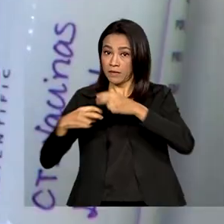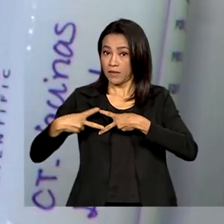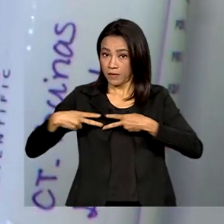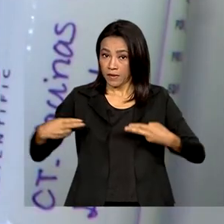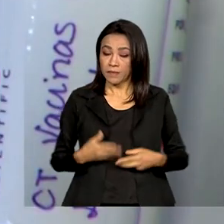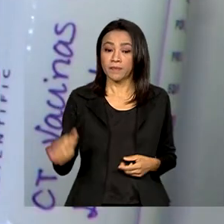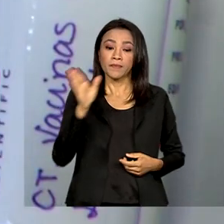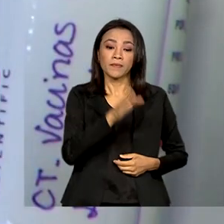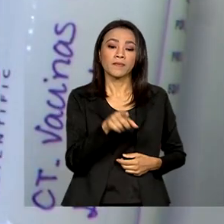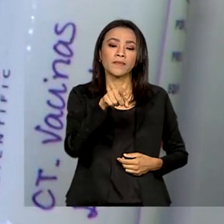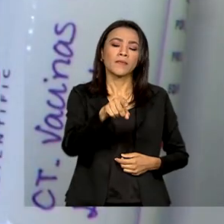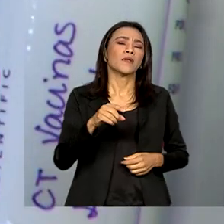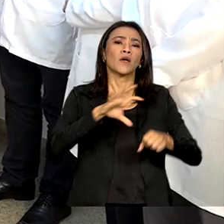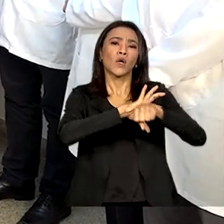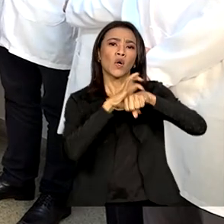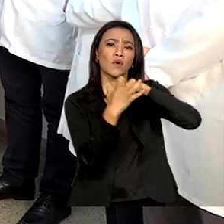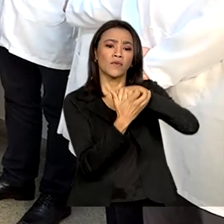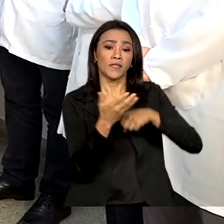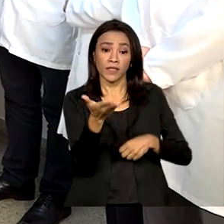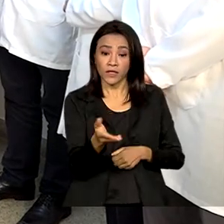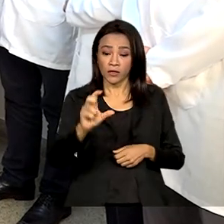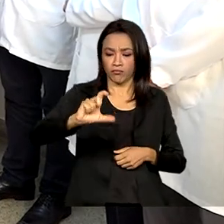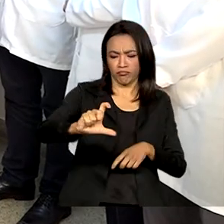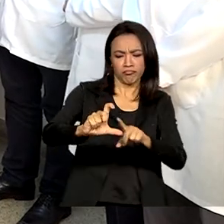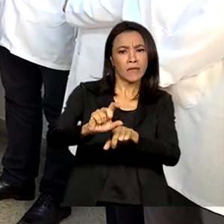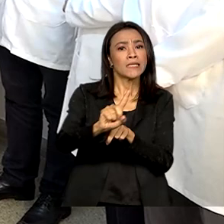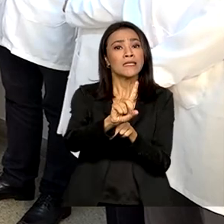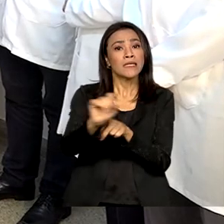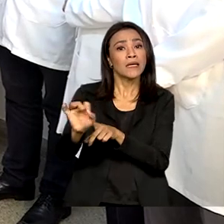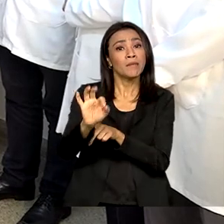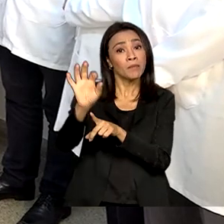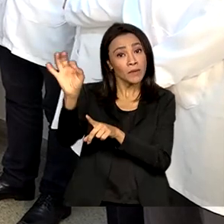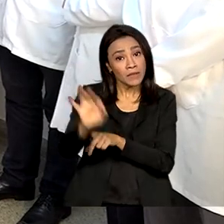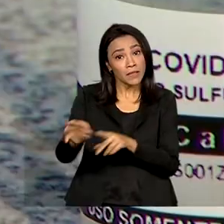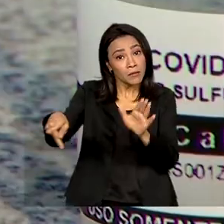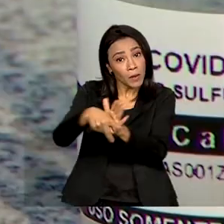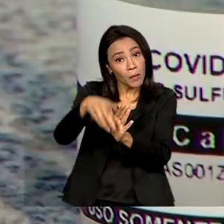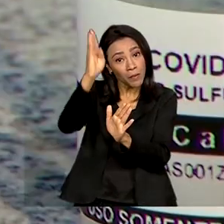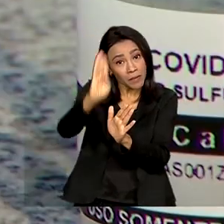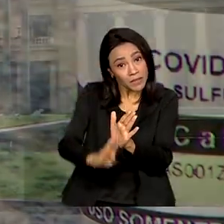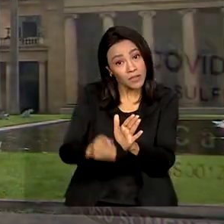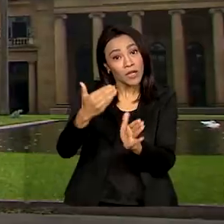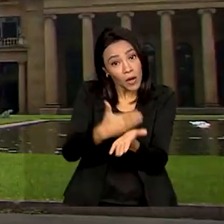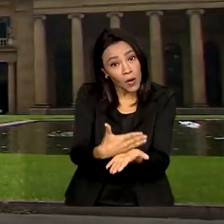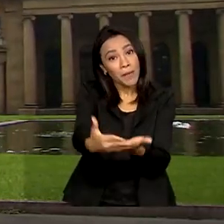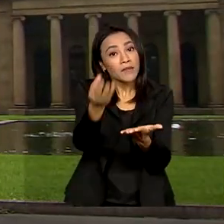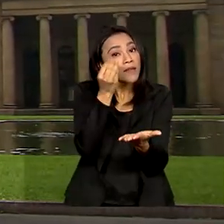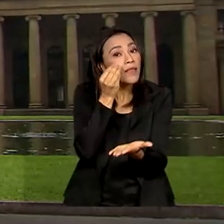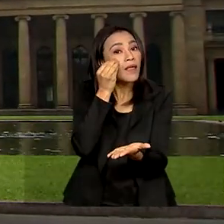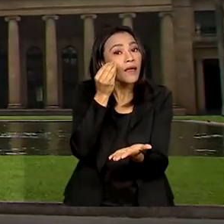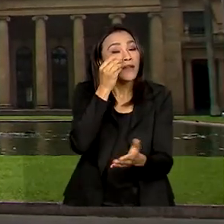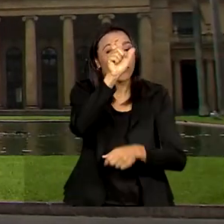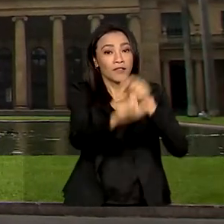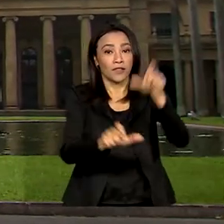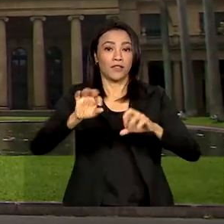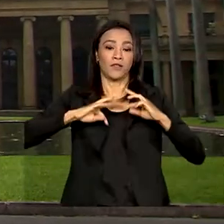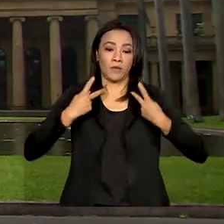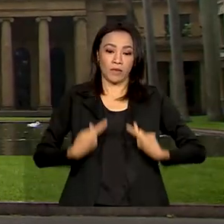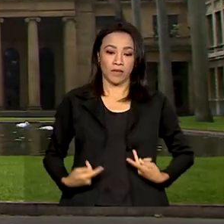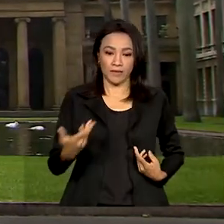Covid-19. Imunizante 100% nacional inicia testes em humanos. História